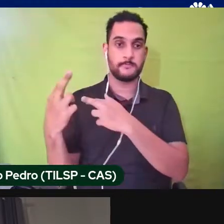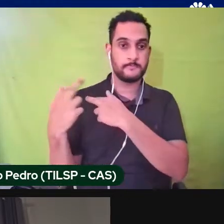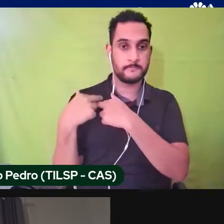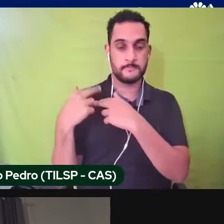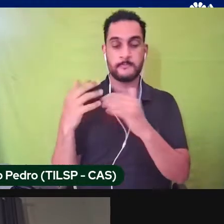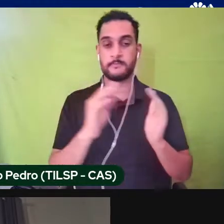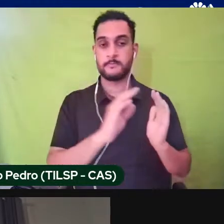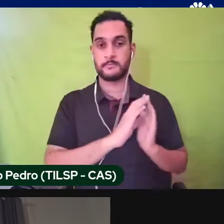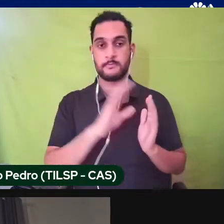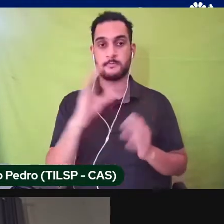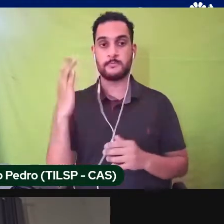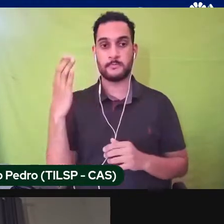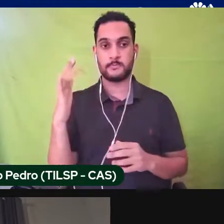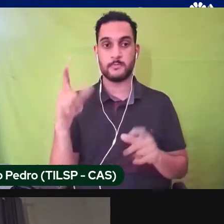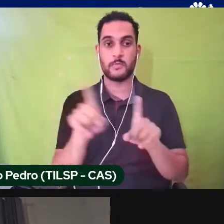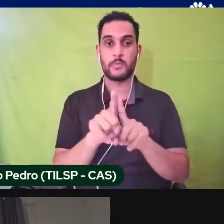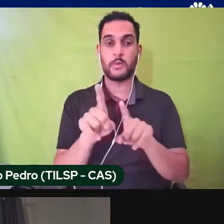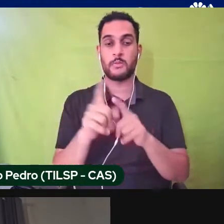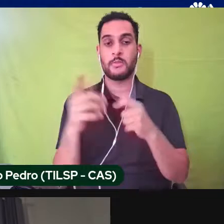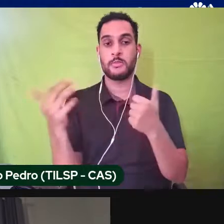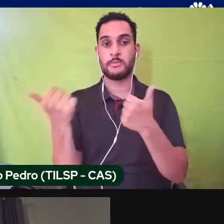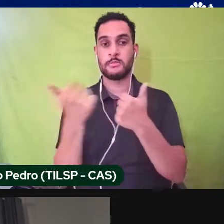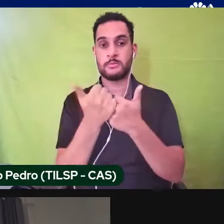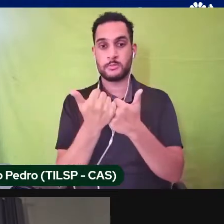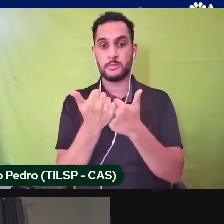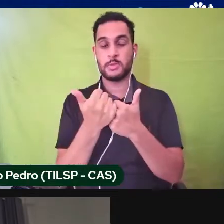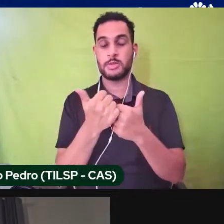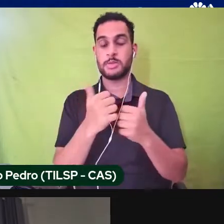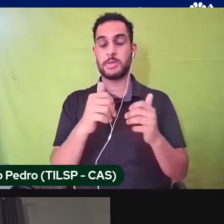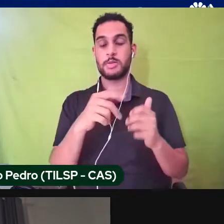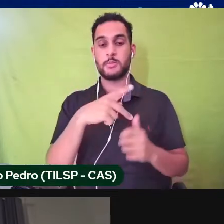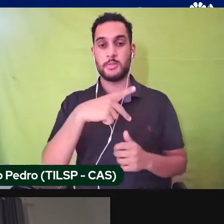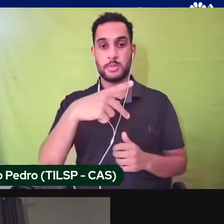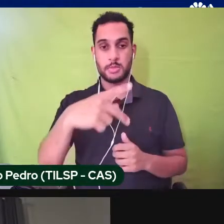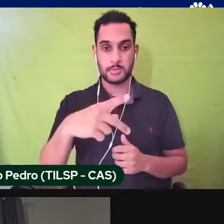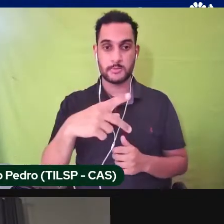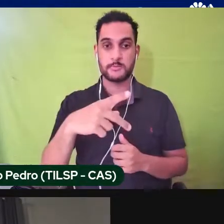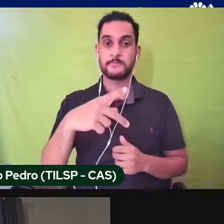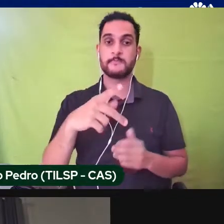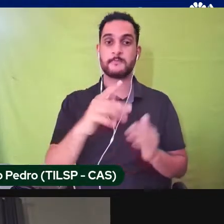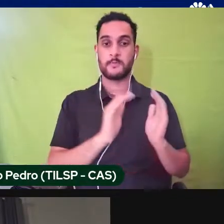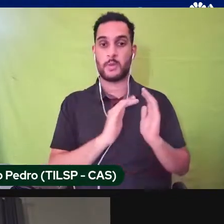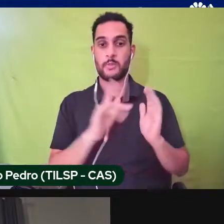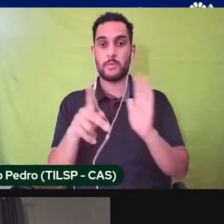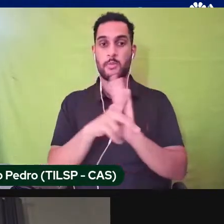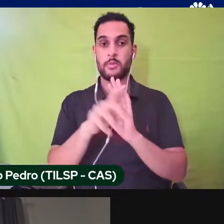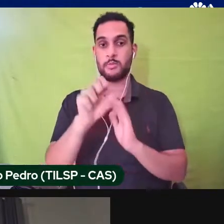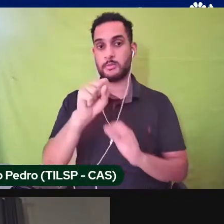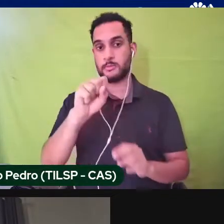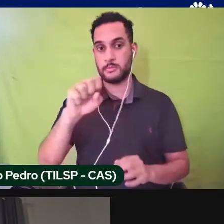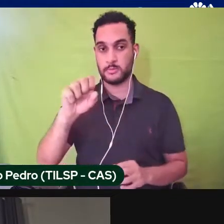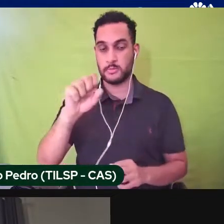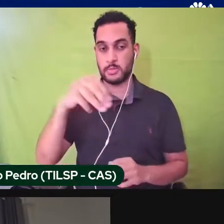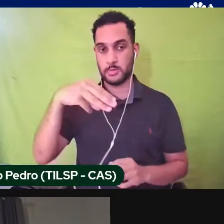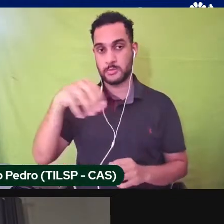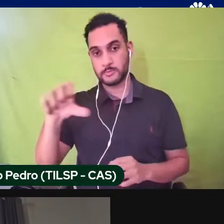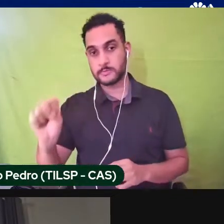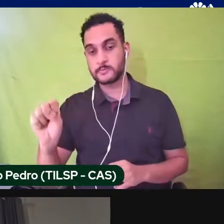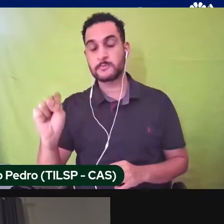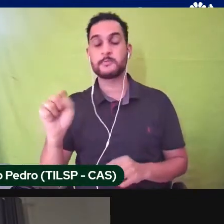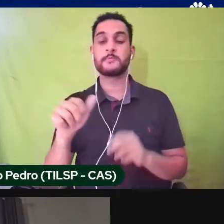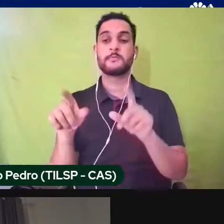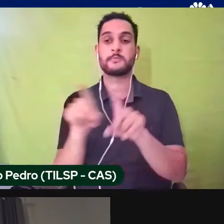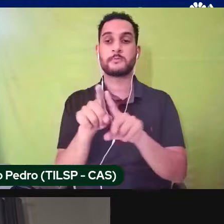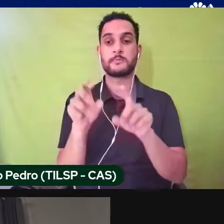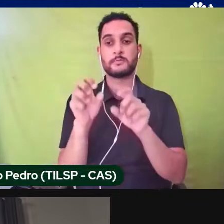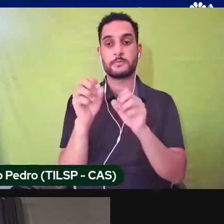vice-presidente da Federação das APAES de Mato Grosso do Sul, membro da Comissão Permanente de Estudo, Acompanhamento